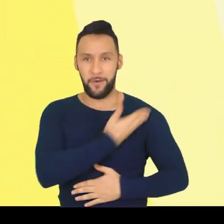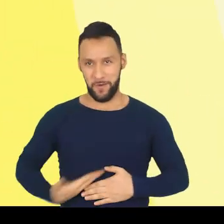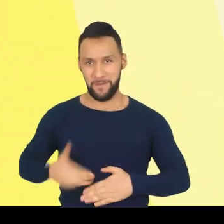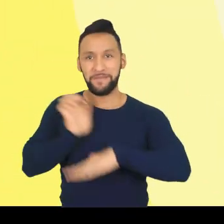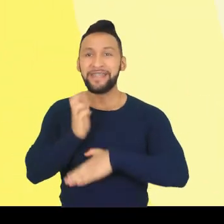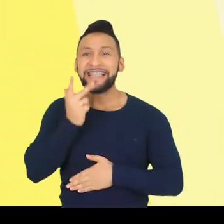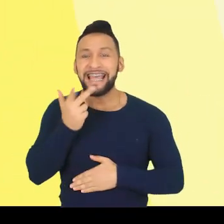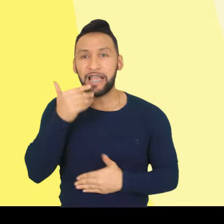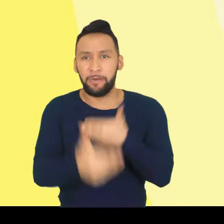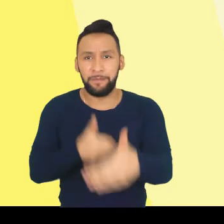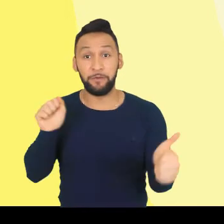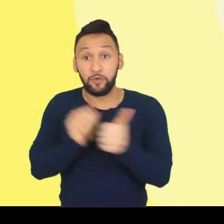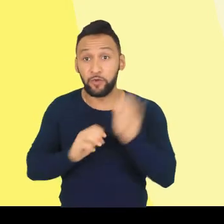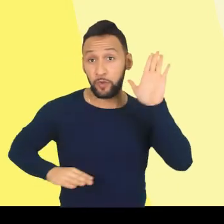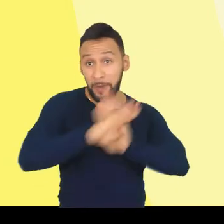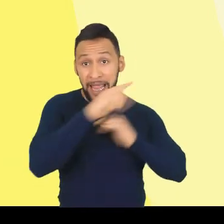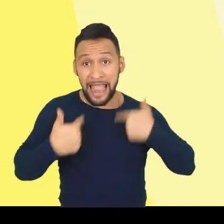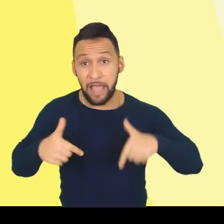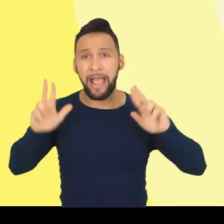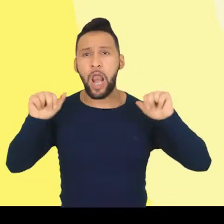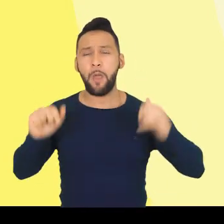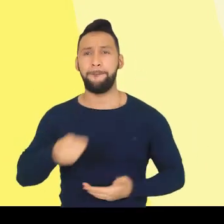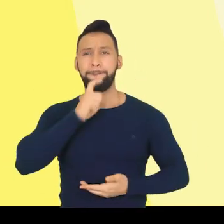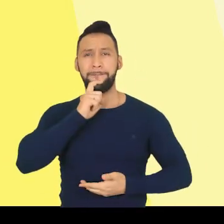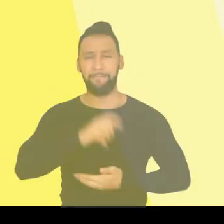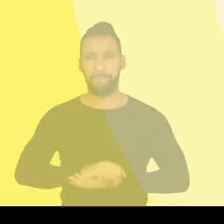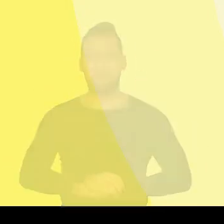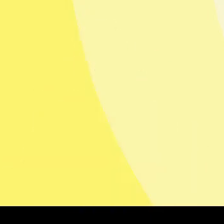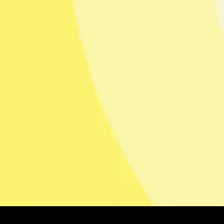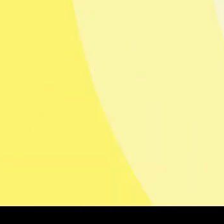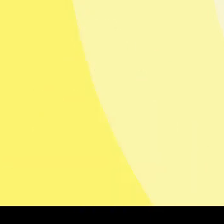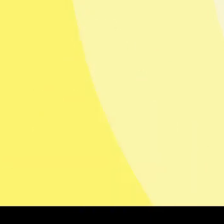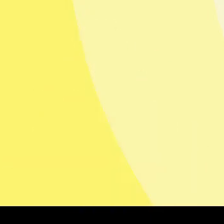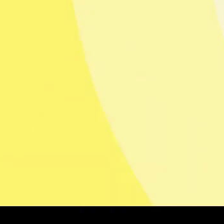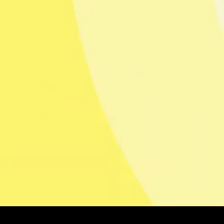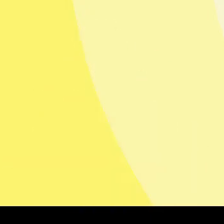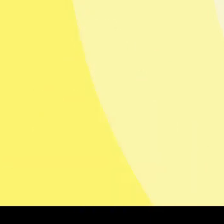do Ceará. Avançando juntos, o trabalho não para.